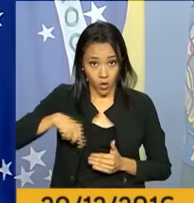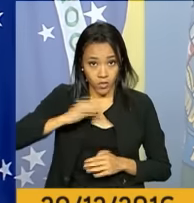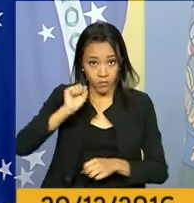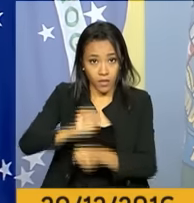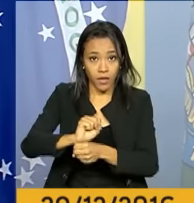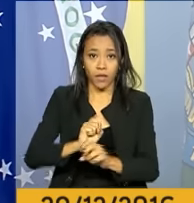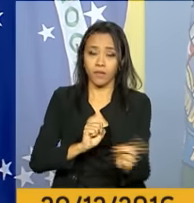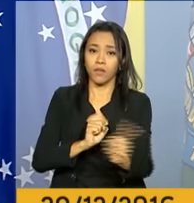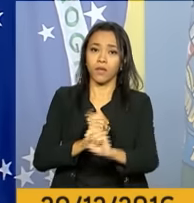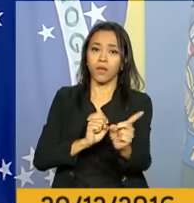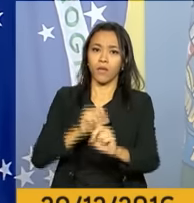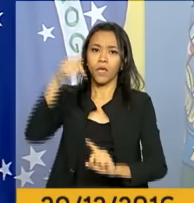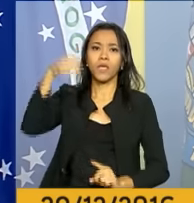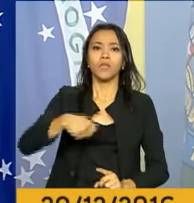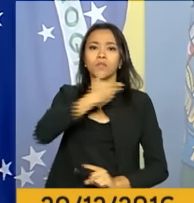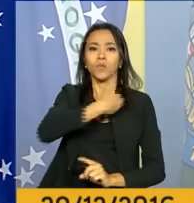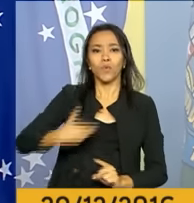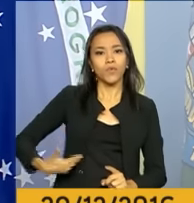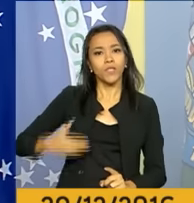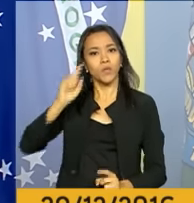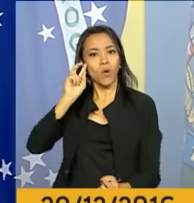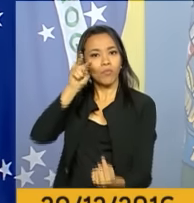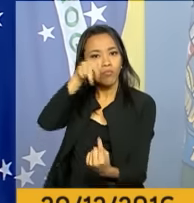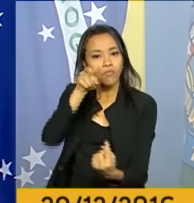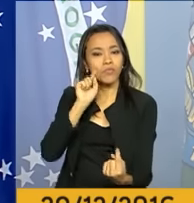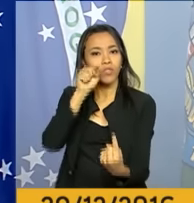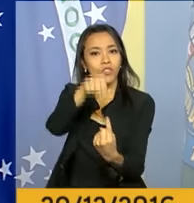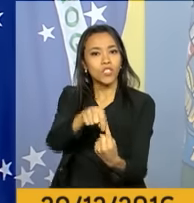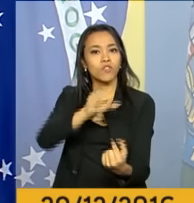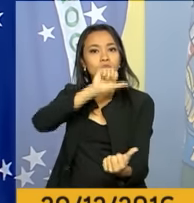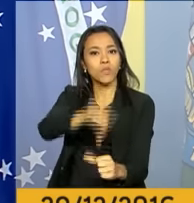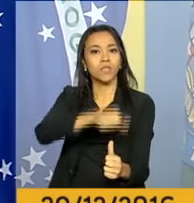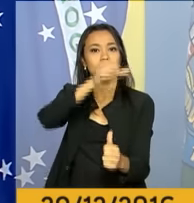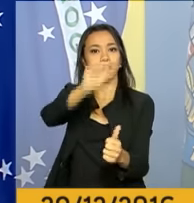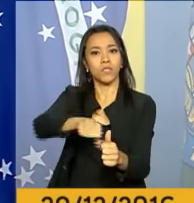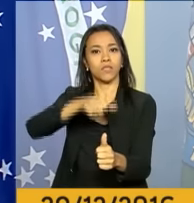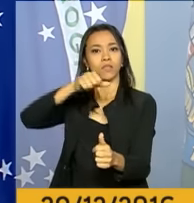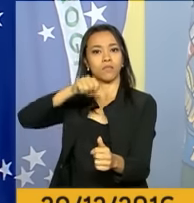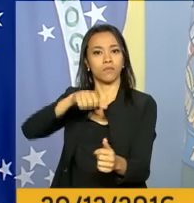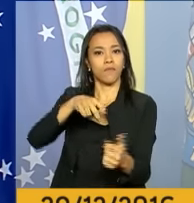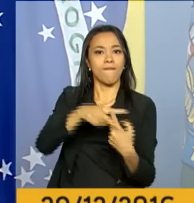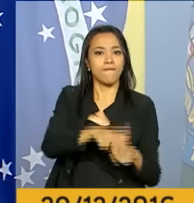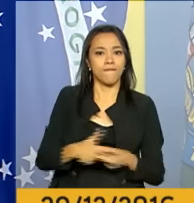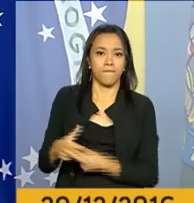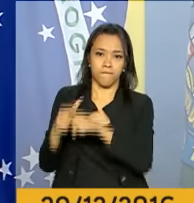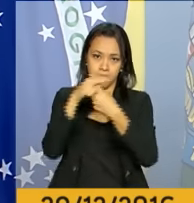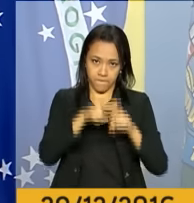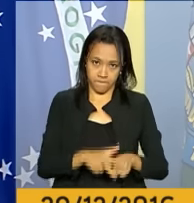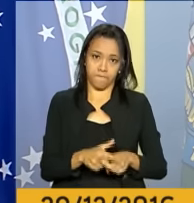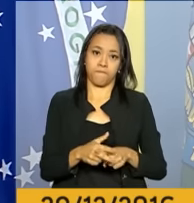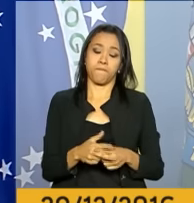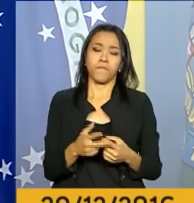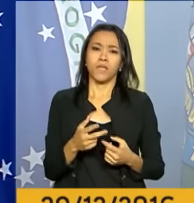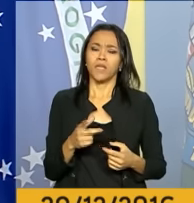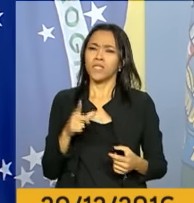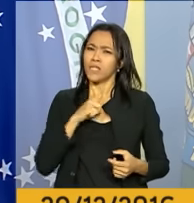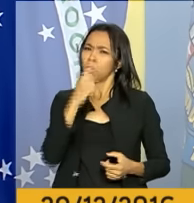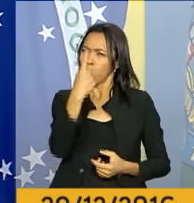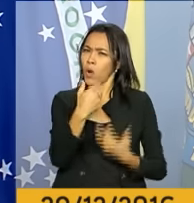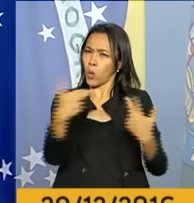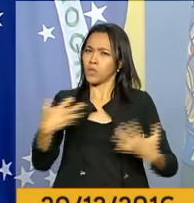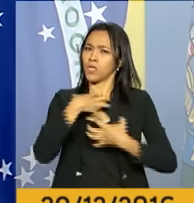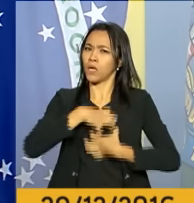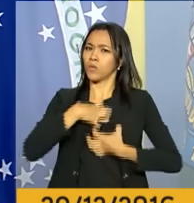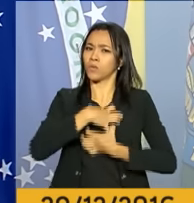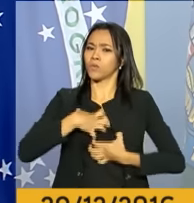governo a há de ser um governo reformista um governo das reformas e se é assim uma questão Que angustia sempre